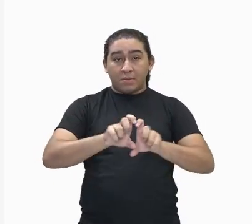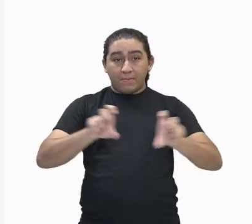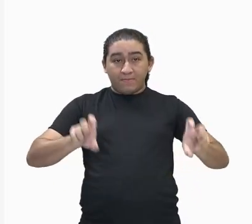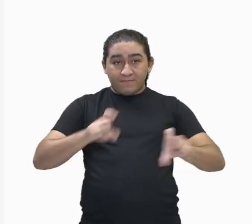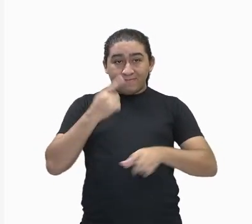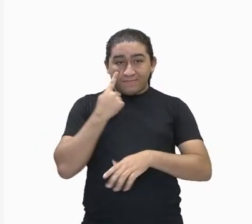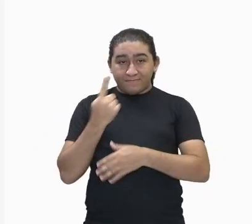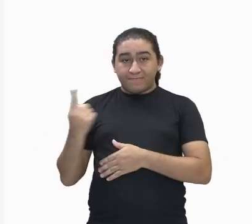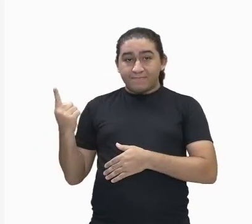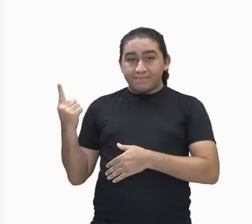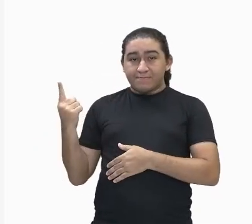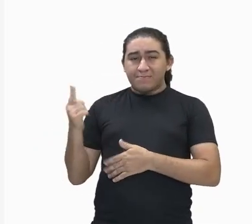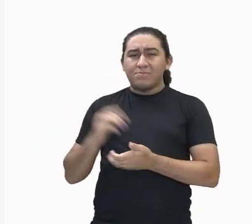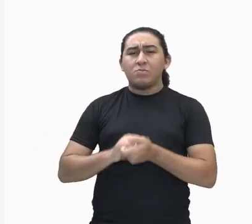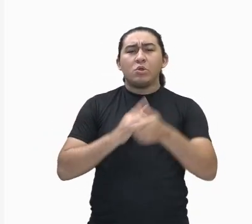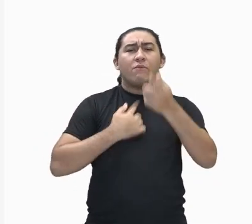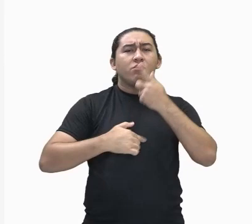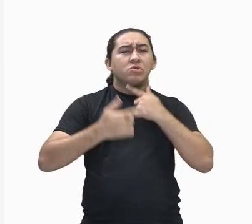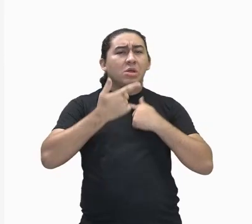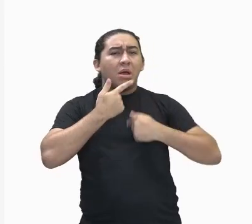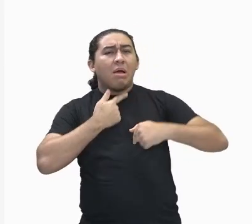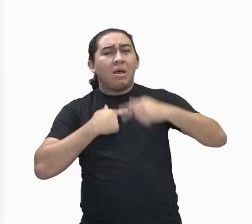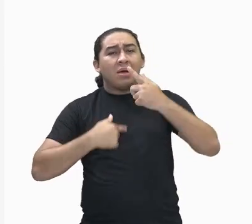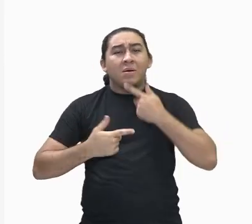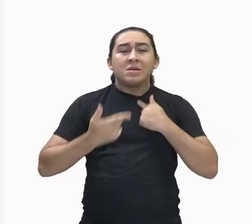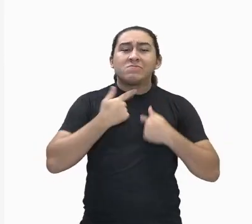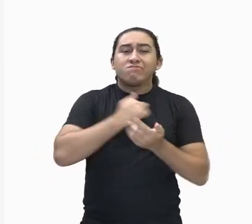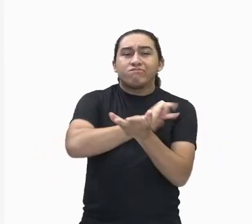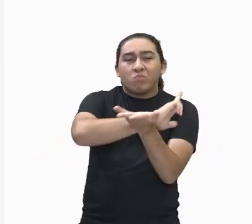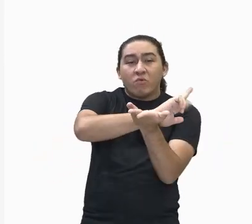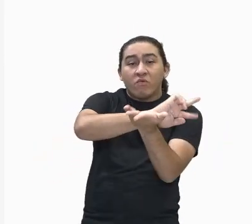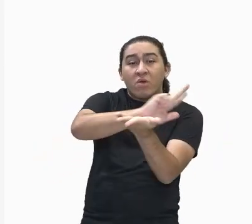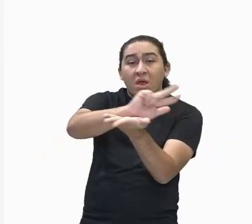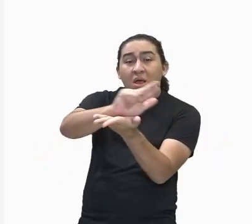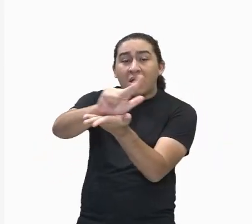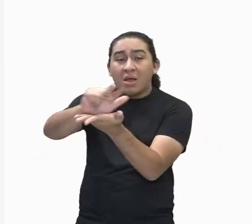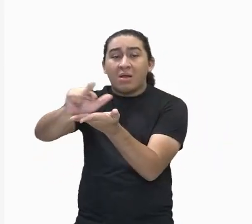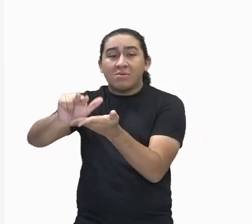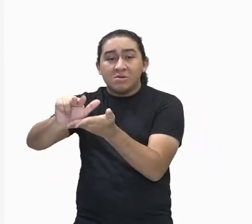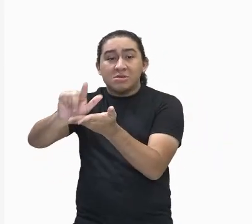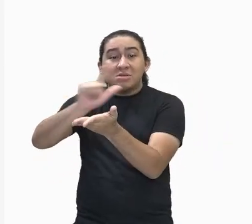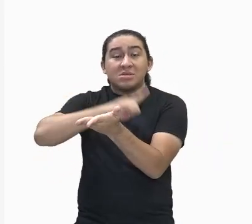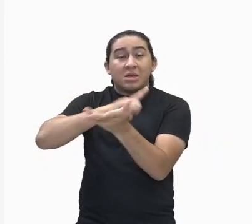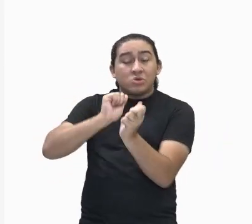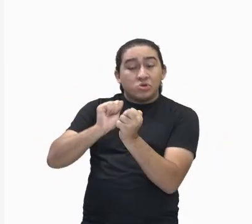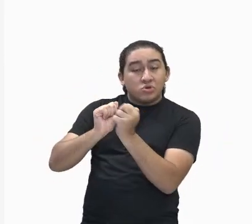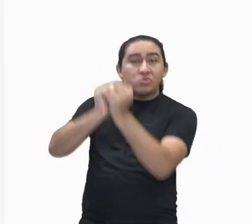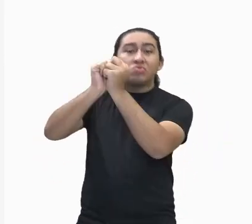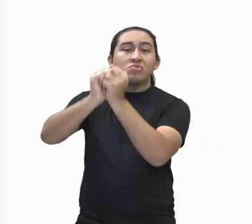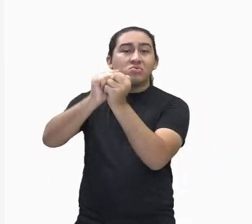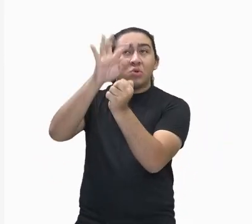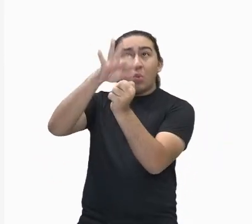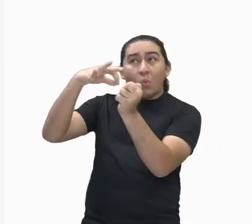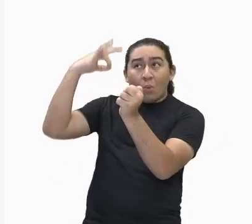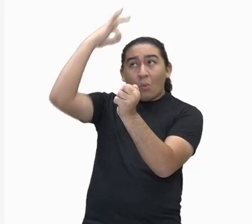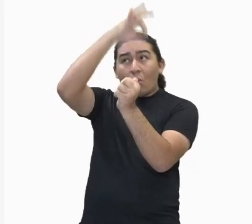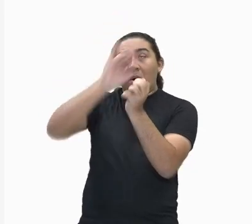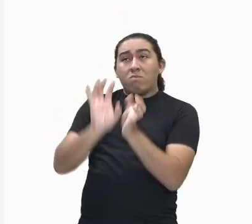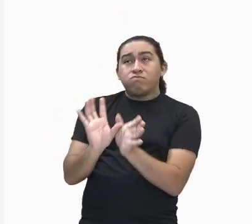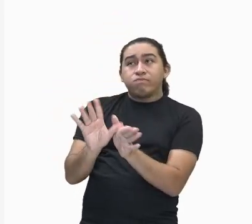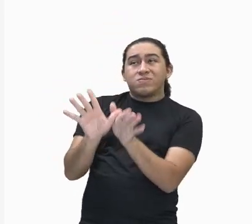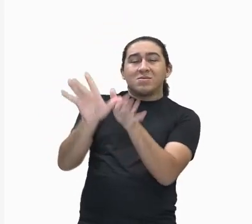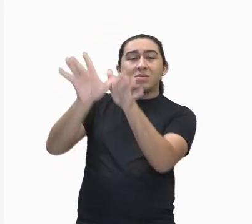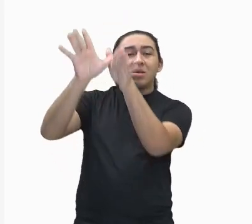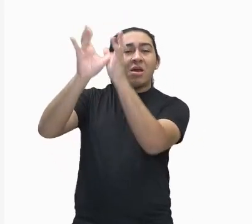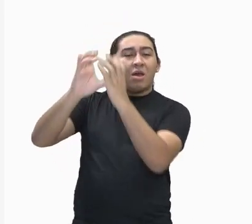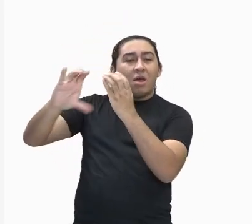E as ânsias e os desejos infinitos vão com os arcanjos formulando ritos